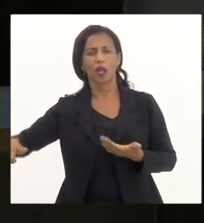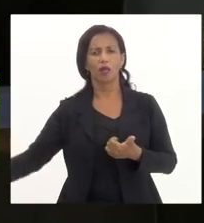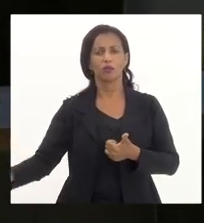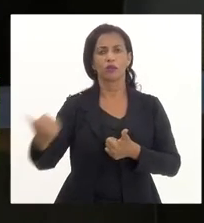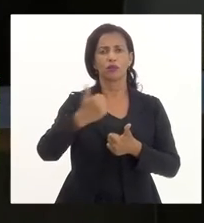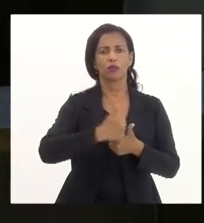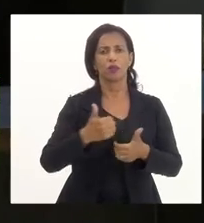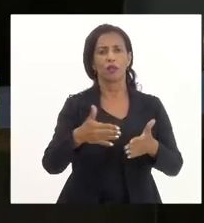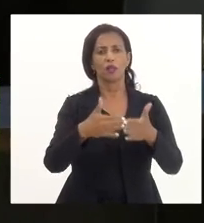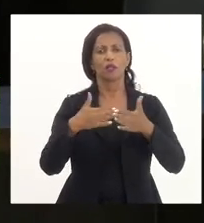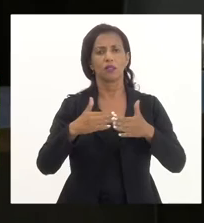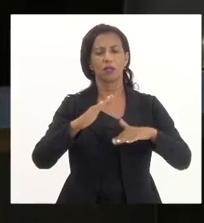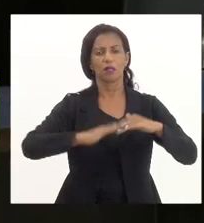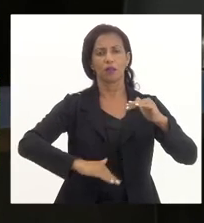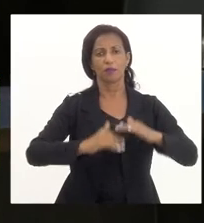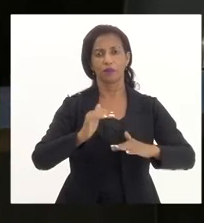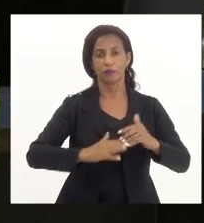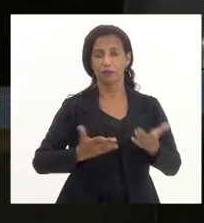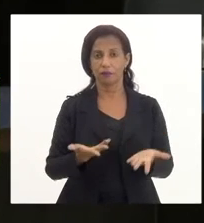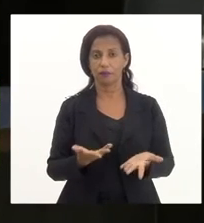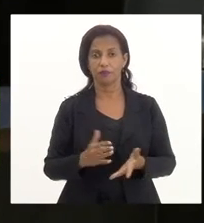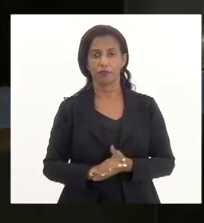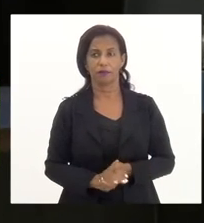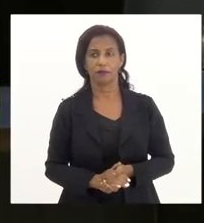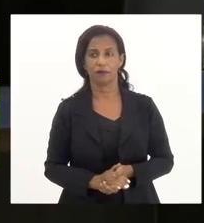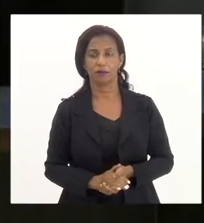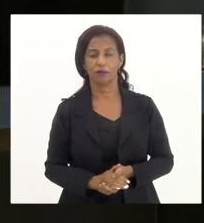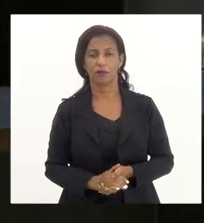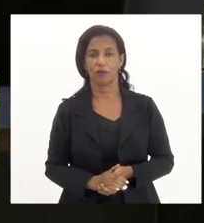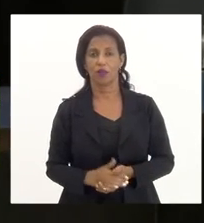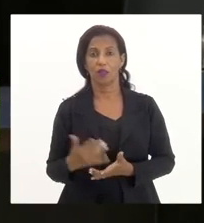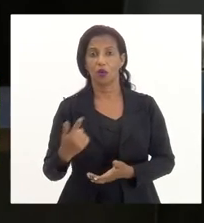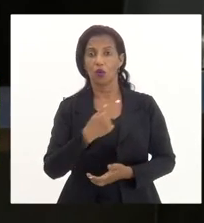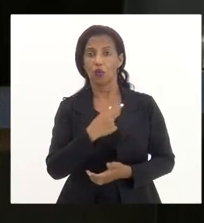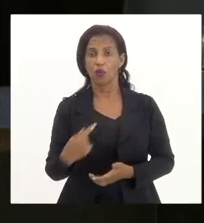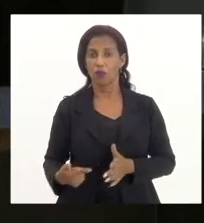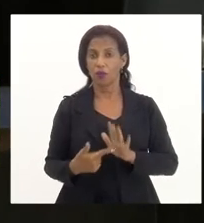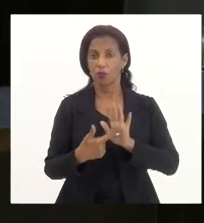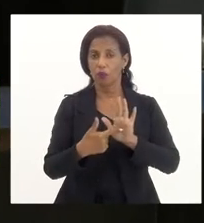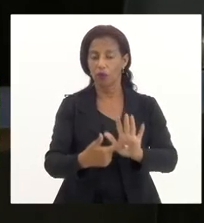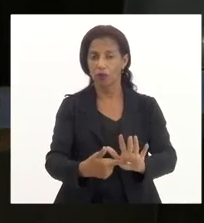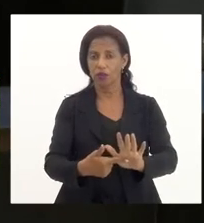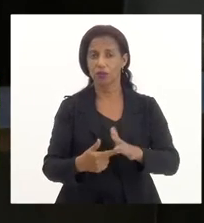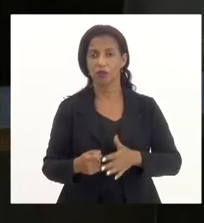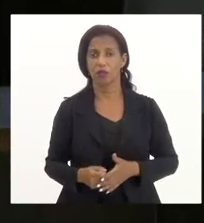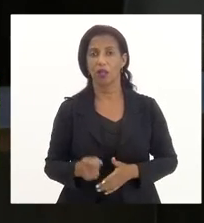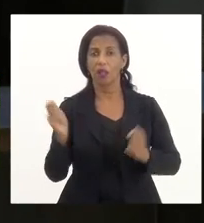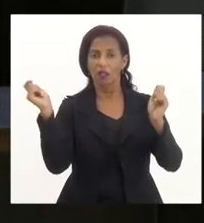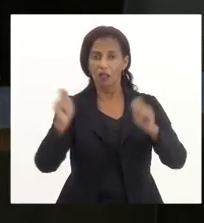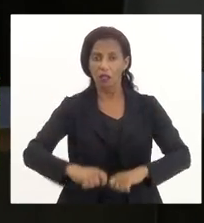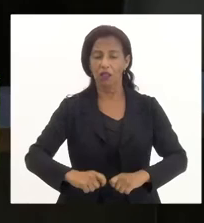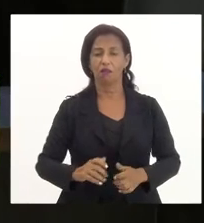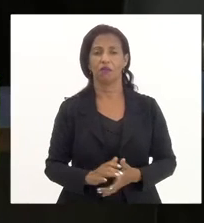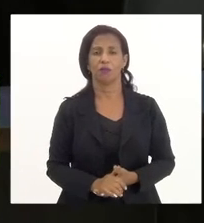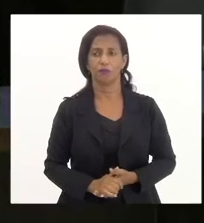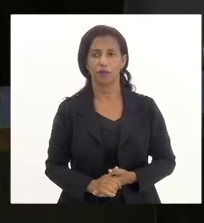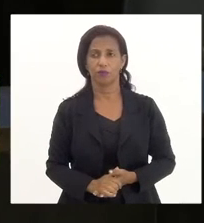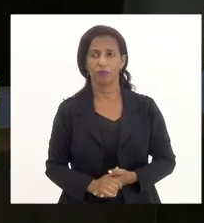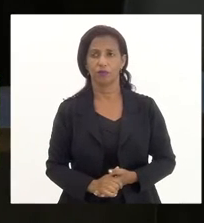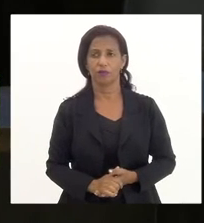a licença capacitação né ou seja o governo ao fazer isso mostra que é possível